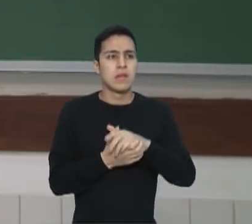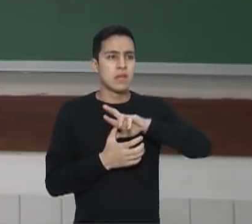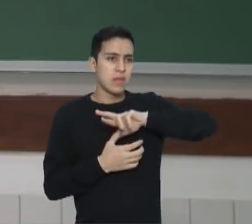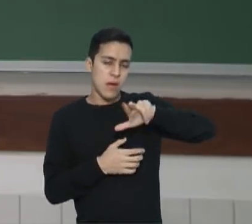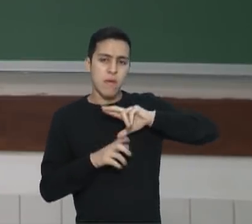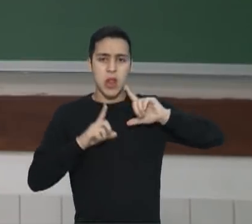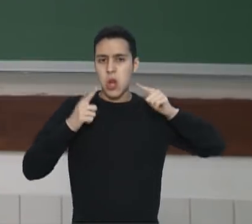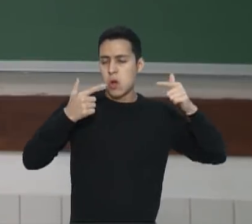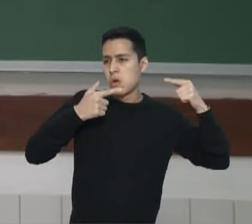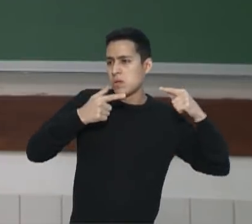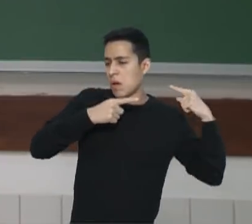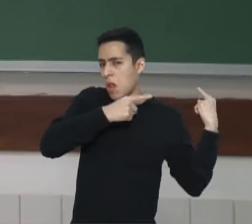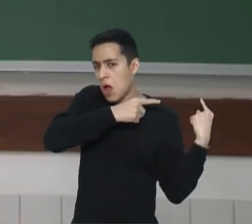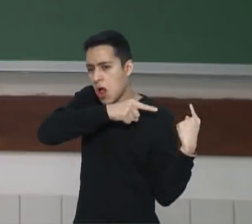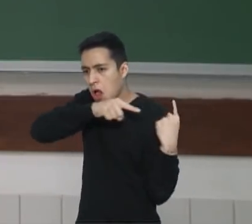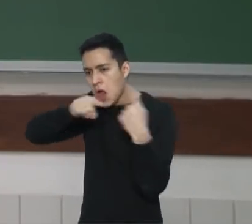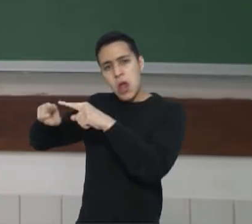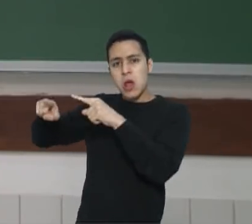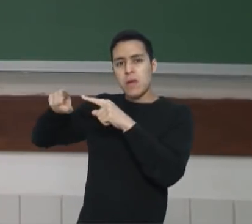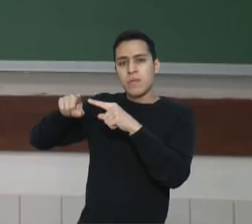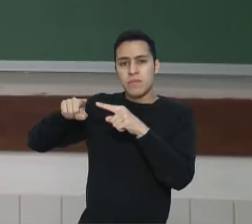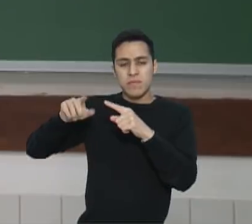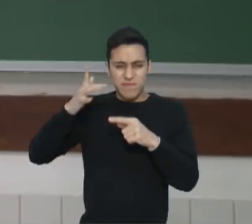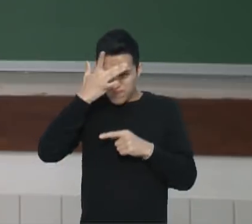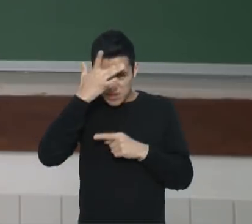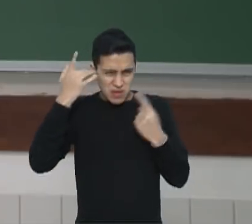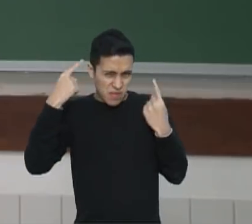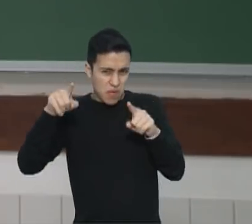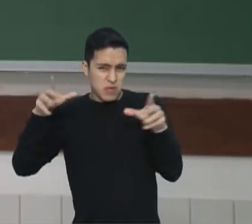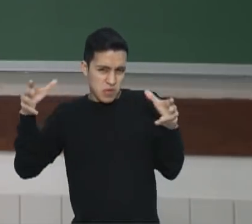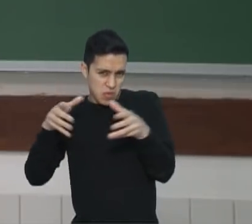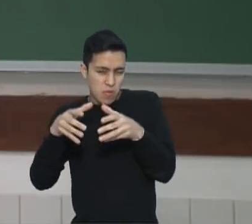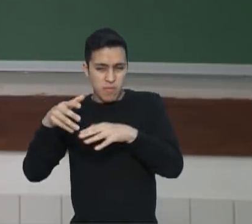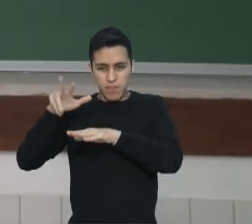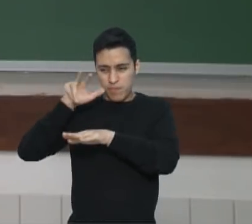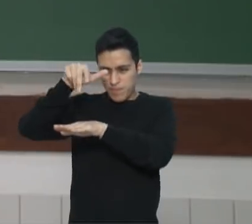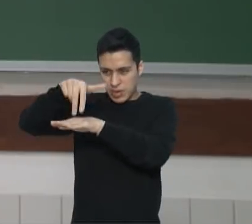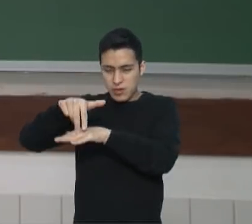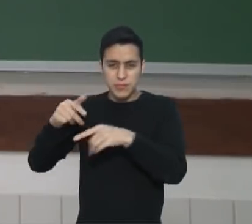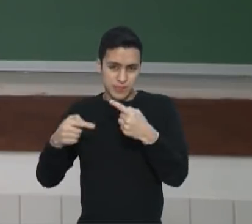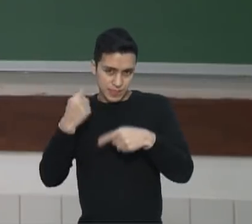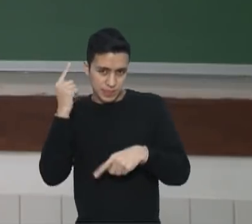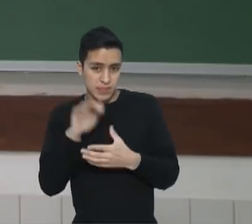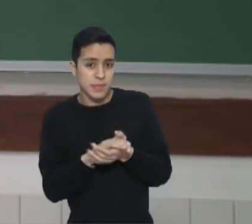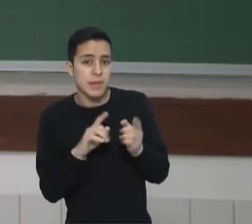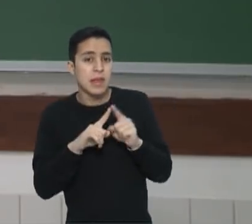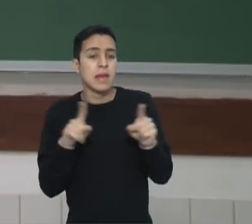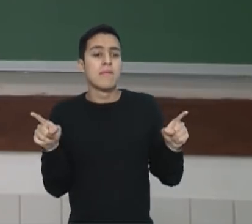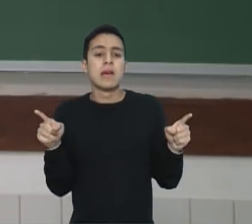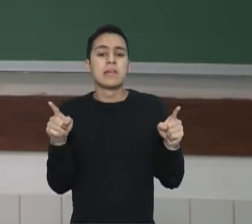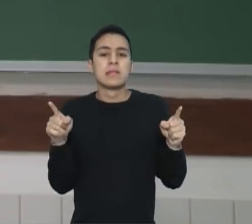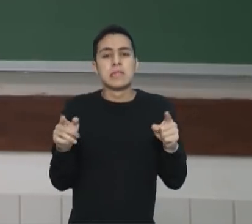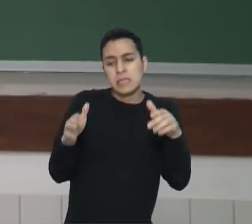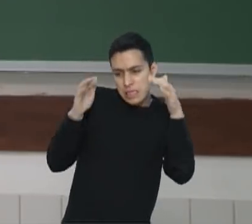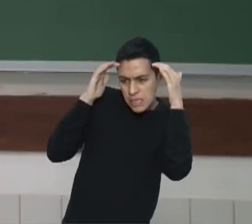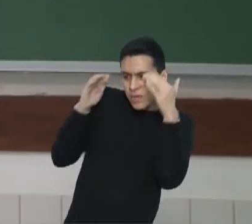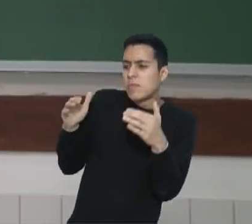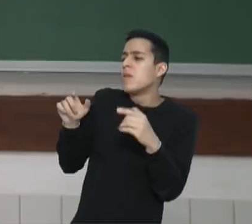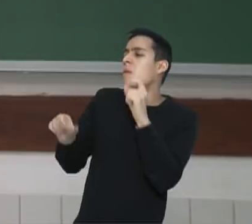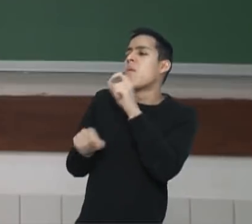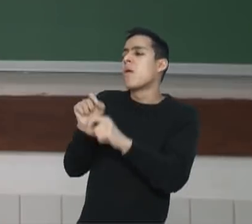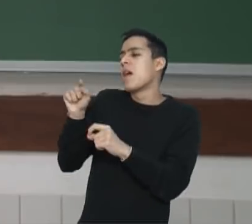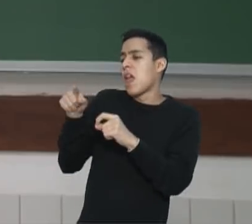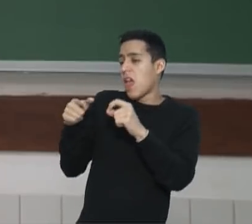luta armada, uma revolução armada contra aqueles que discordam contra um partido de oposição, mas desobedecer aquilo que é considerado